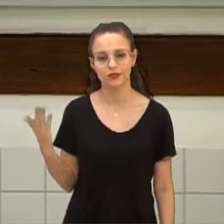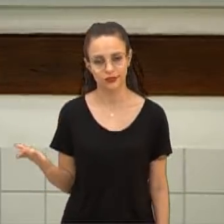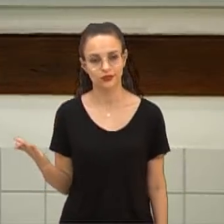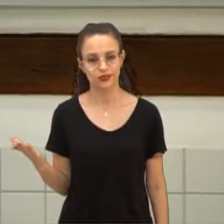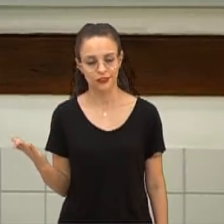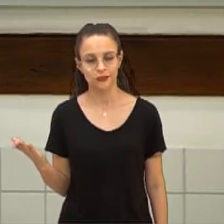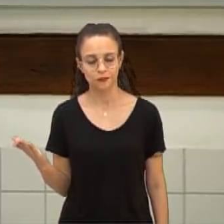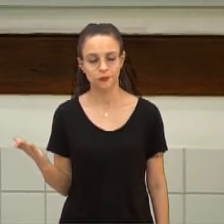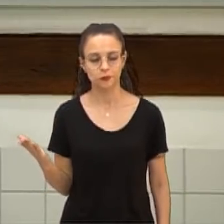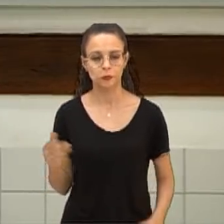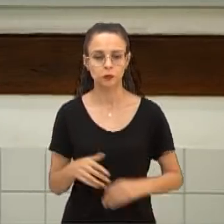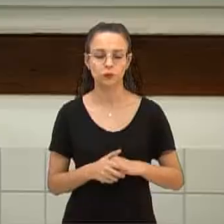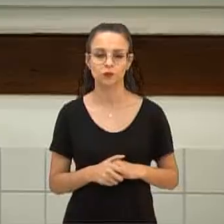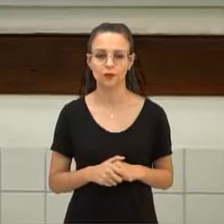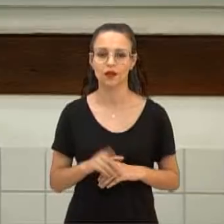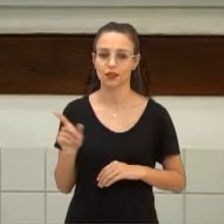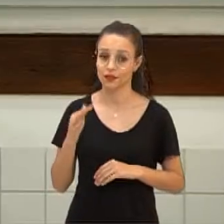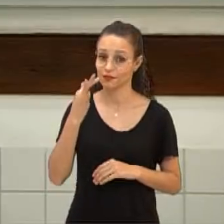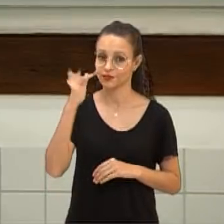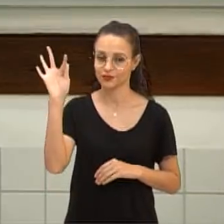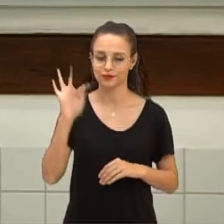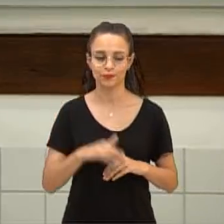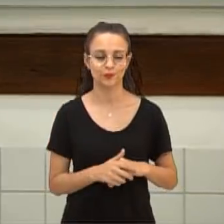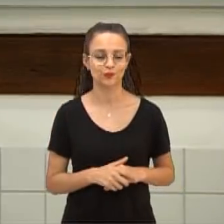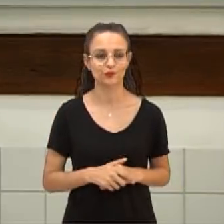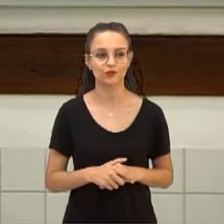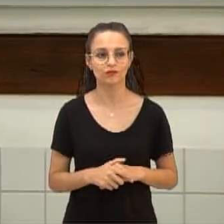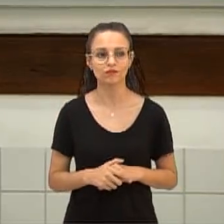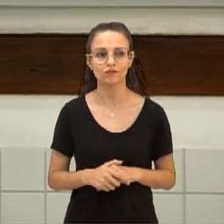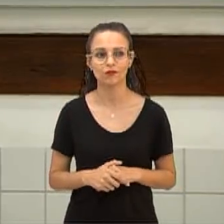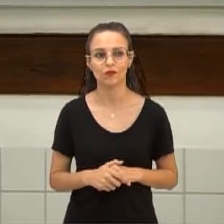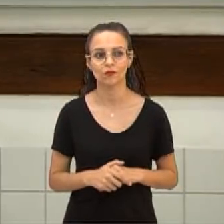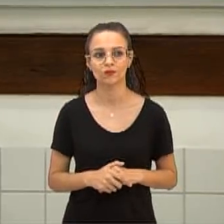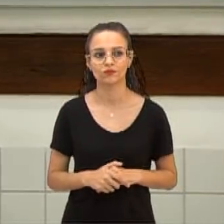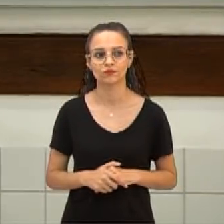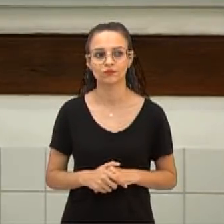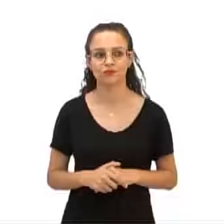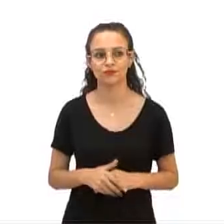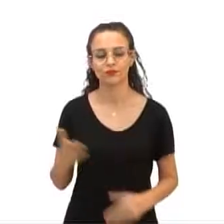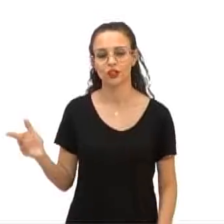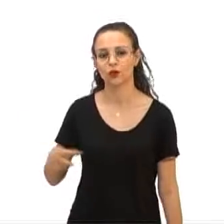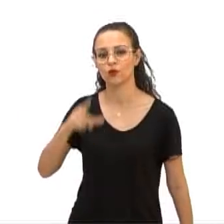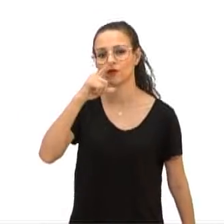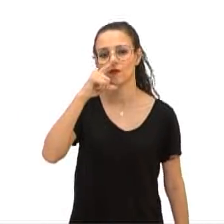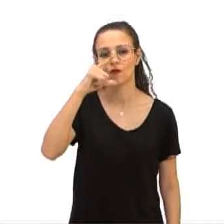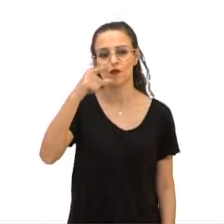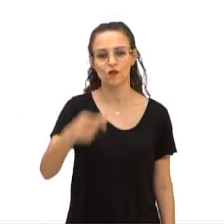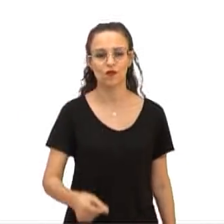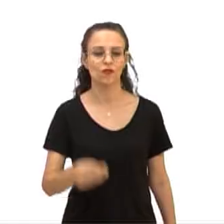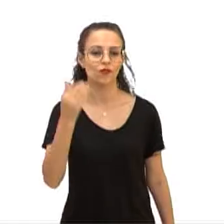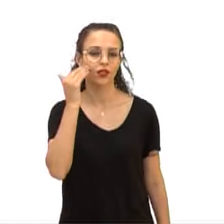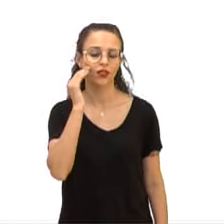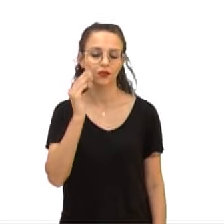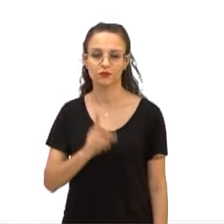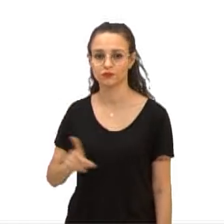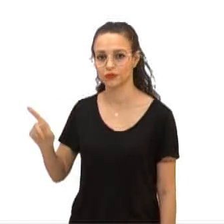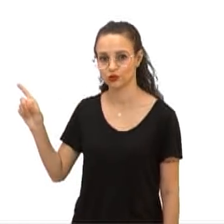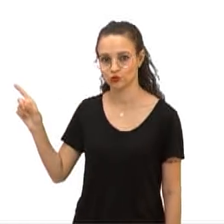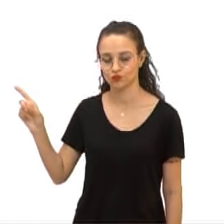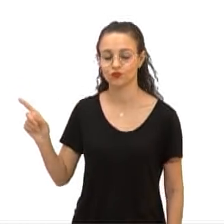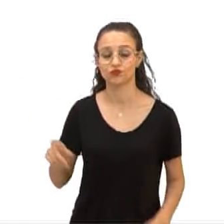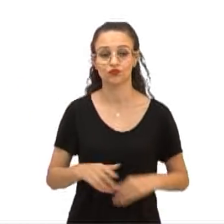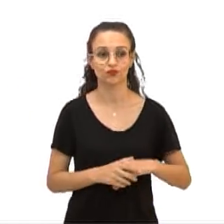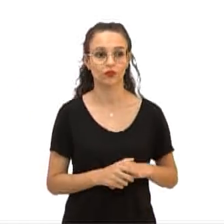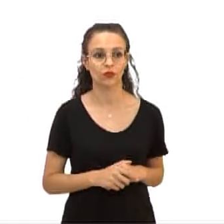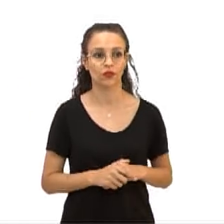à disposição dele onde ele estava, lá na França. Então vamos lá. Vou começar aqui com o flamingo chileno. O que aconteceu com o flamingo chileno,